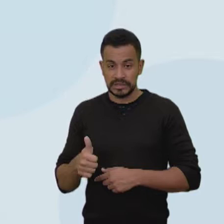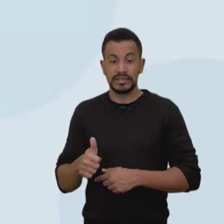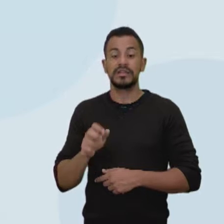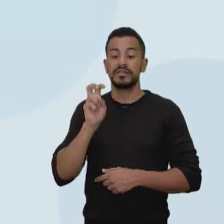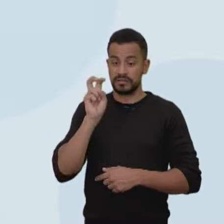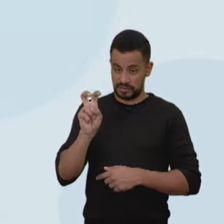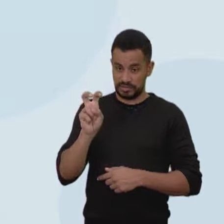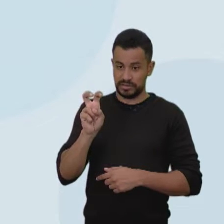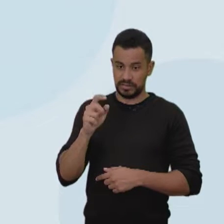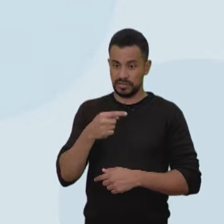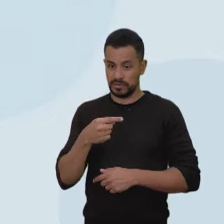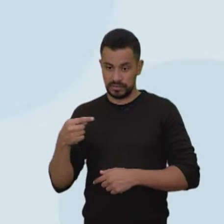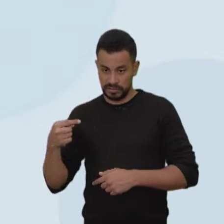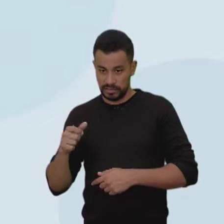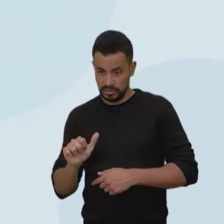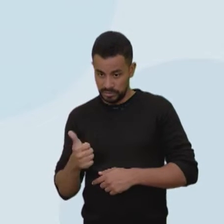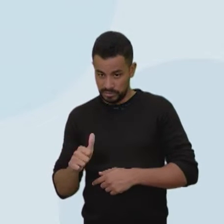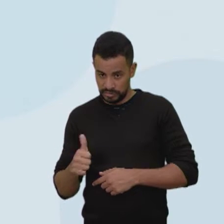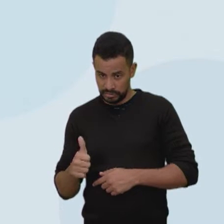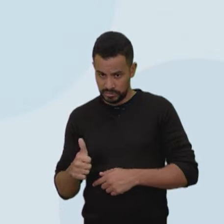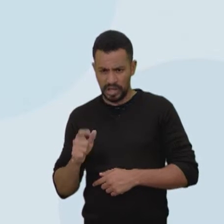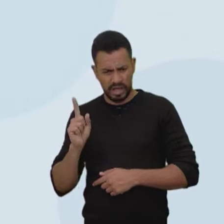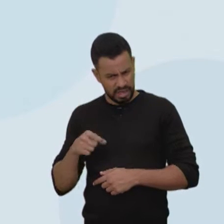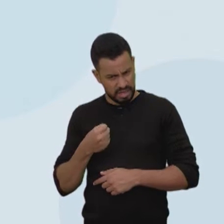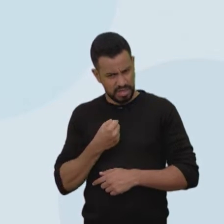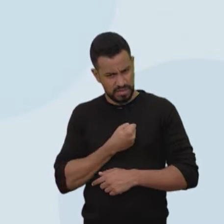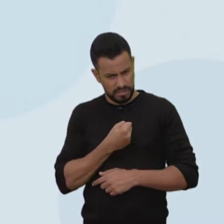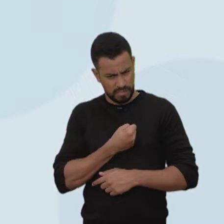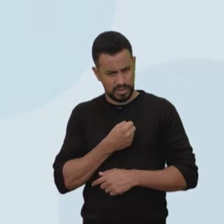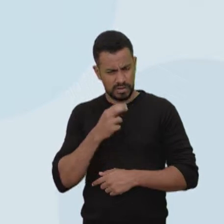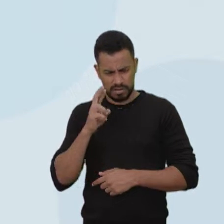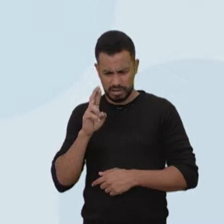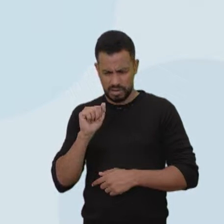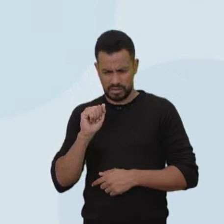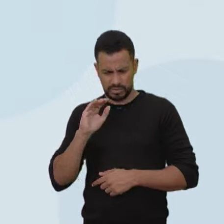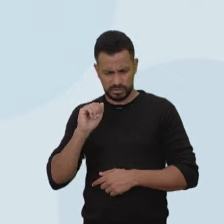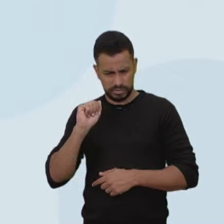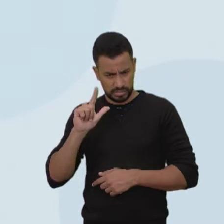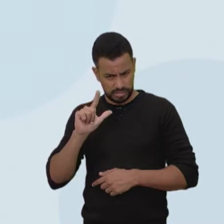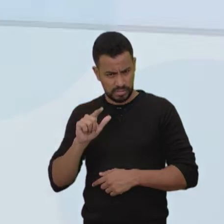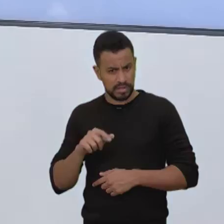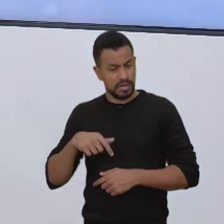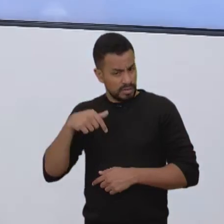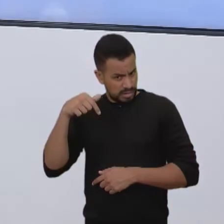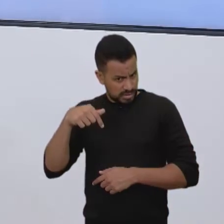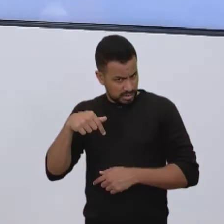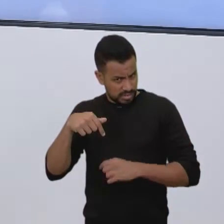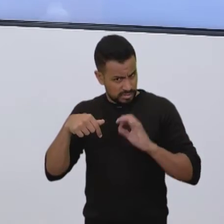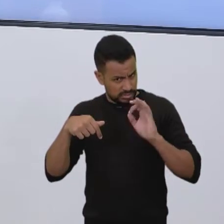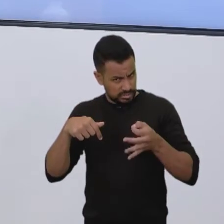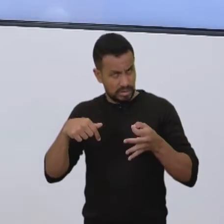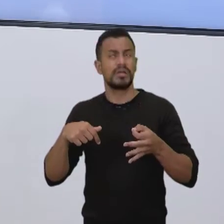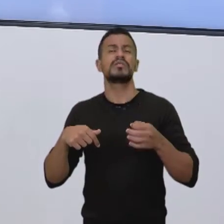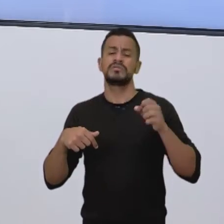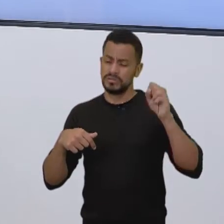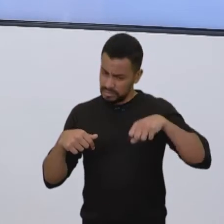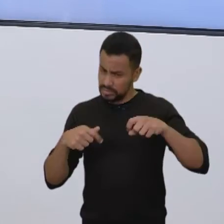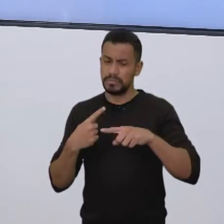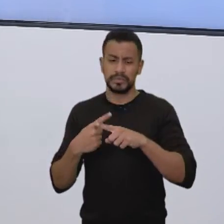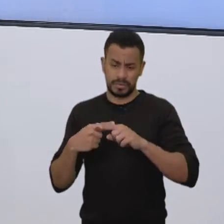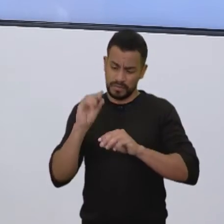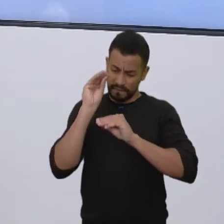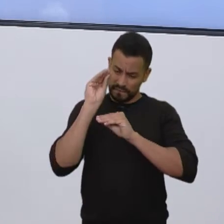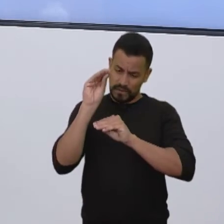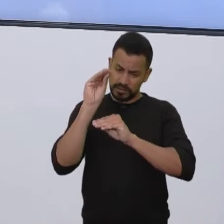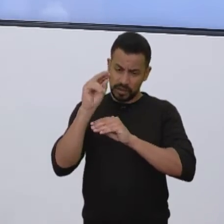onzeavos. 5 onzeavos é um número racional? Sim, número racional é aquele que pode ser escrito no formato de